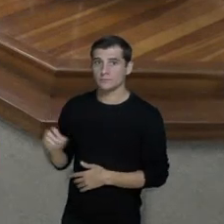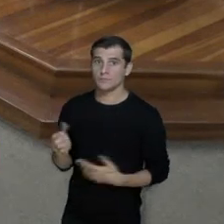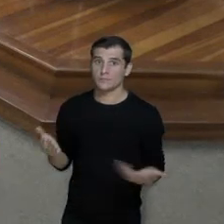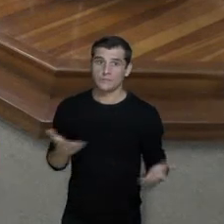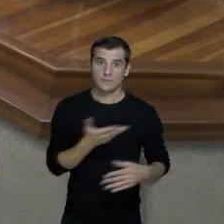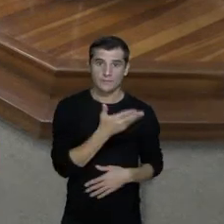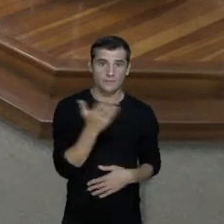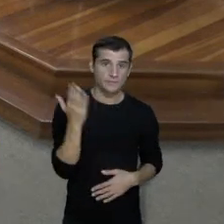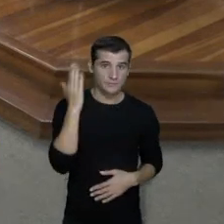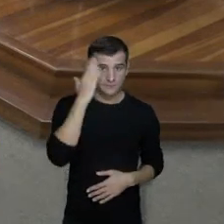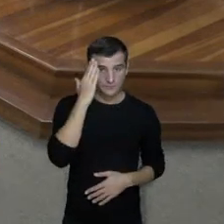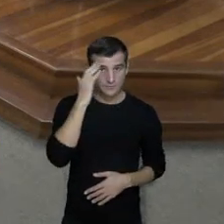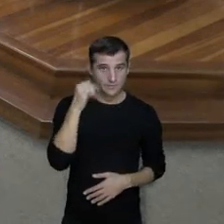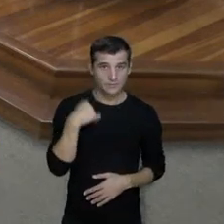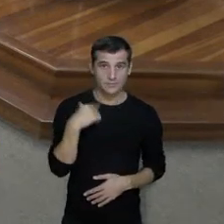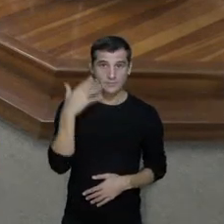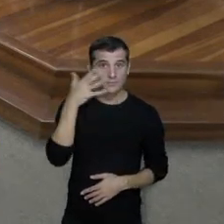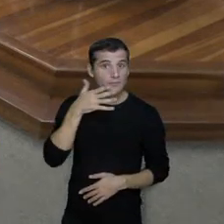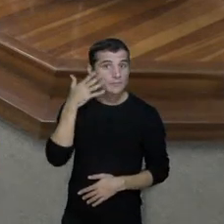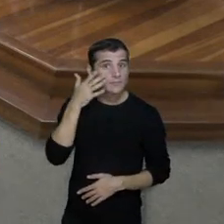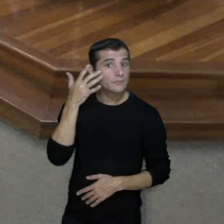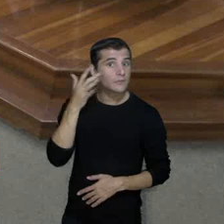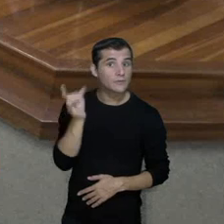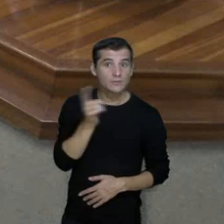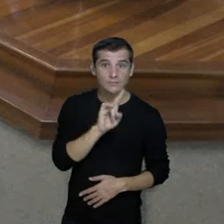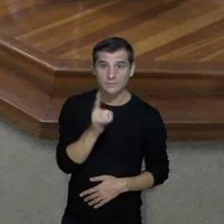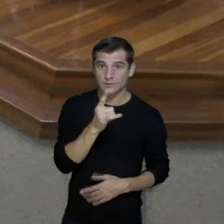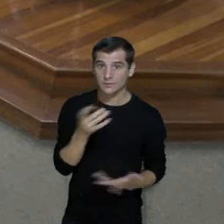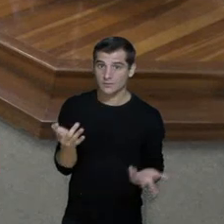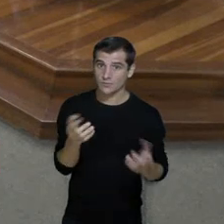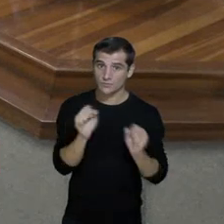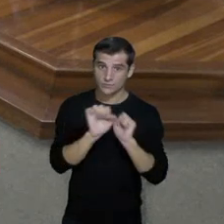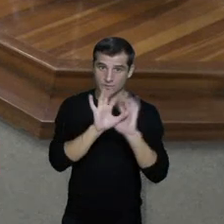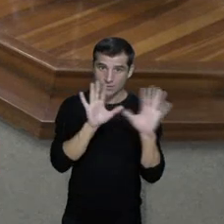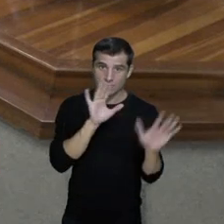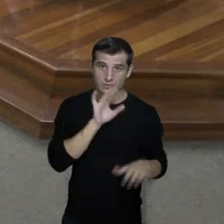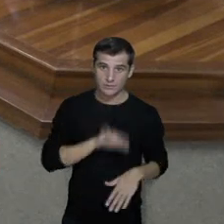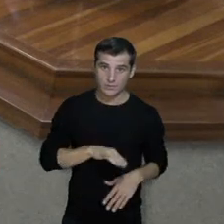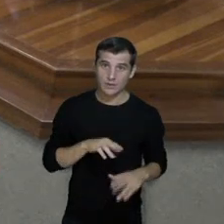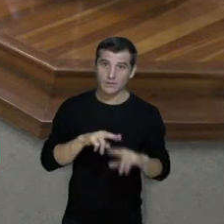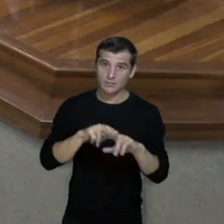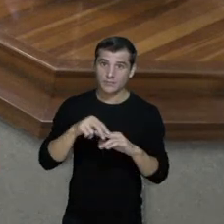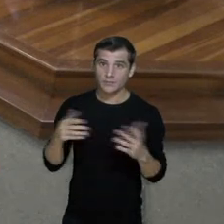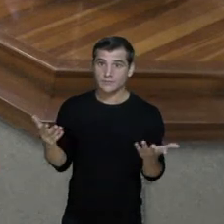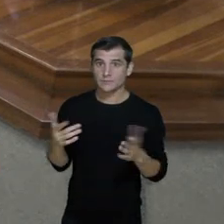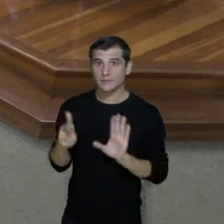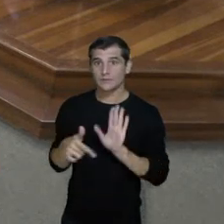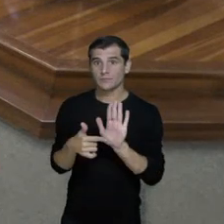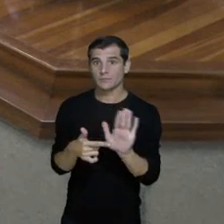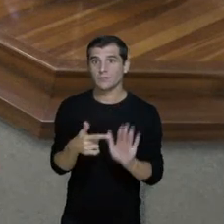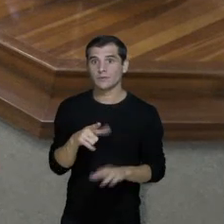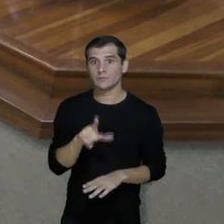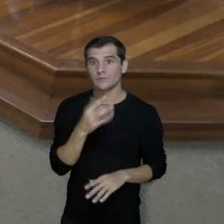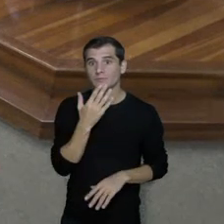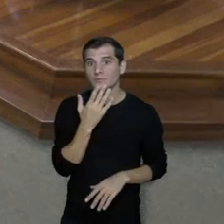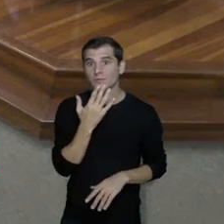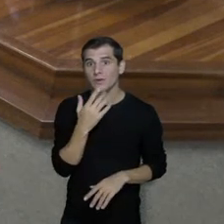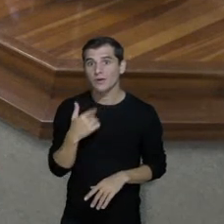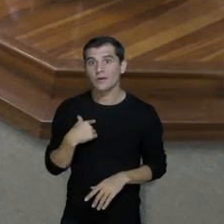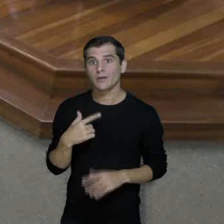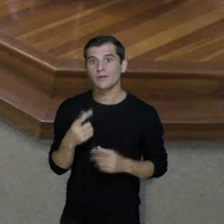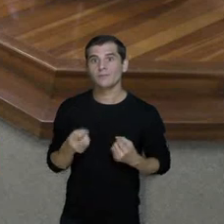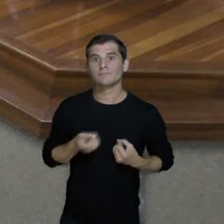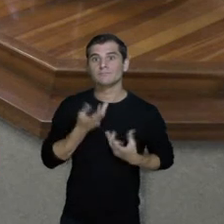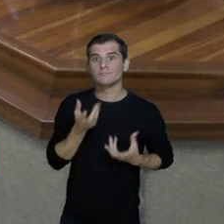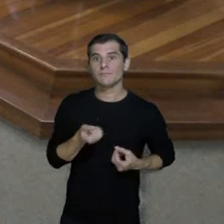ficou Claro nessa tarde e e por isso mesmo eu trouxe algo bem colorido eu acho que eu me presso melhor desenhando do que